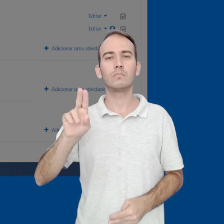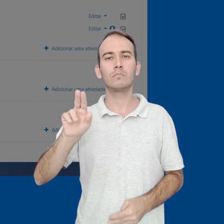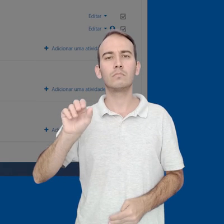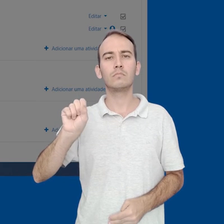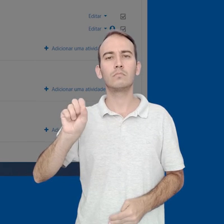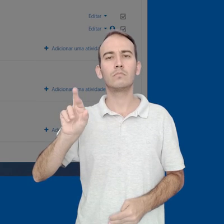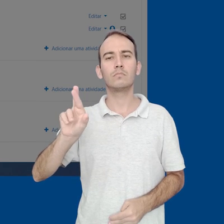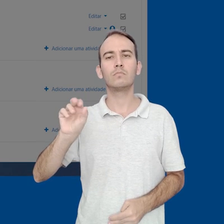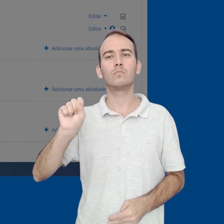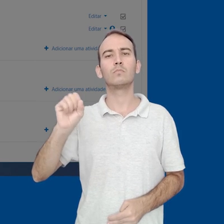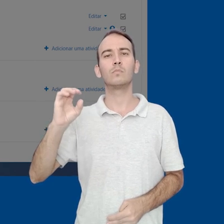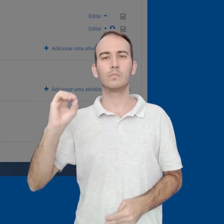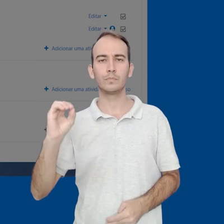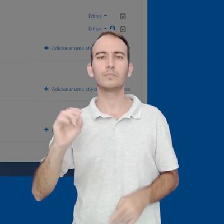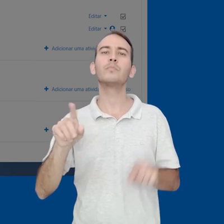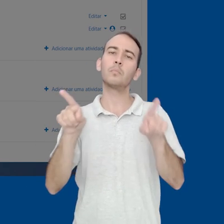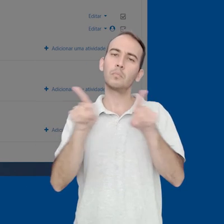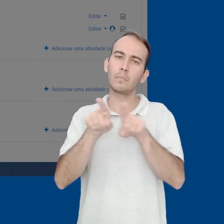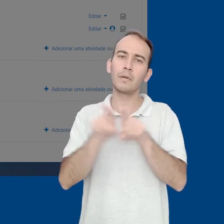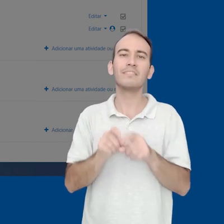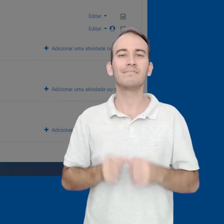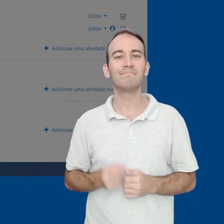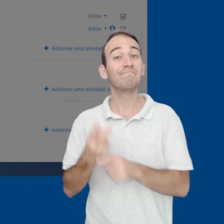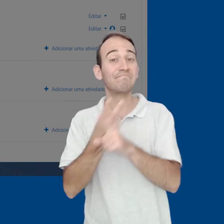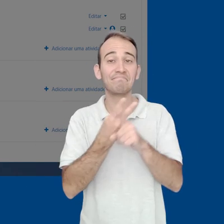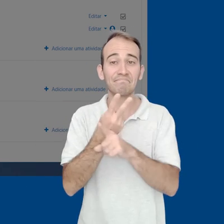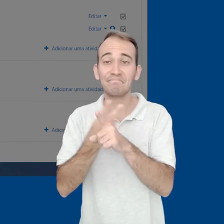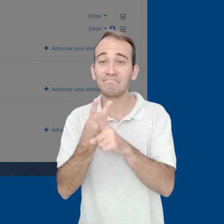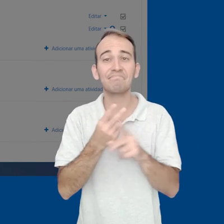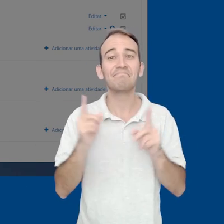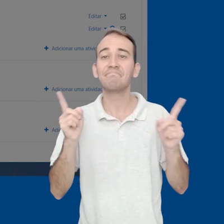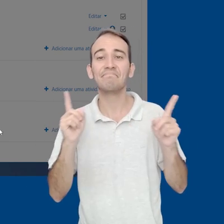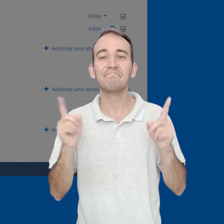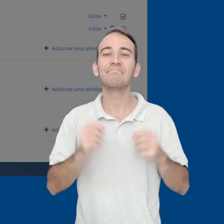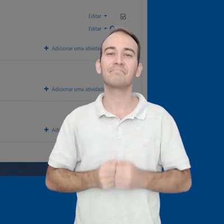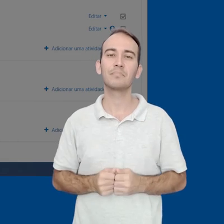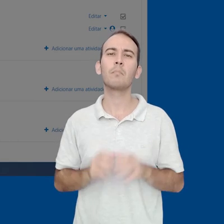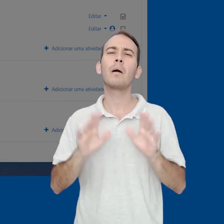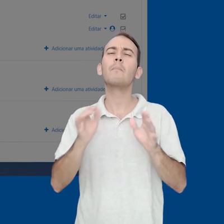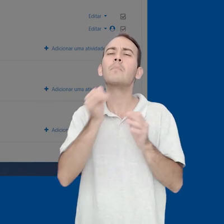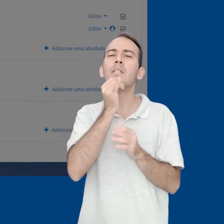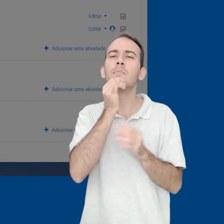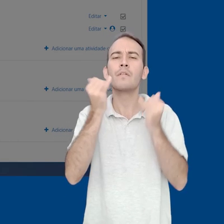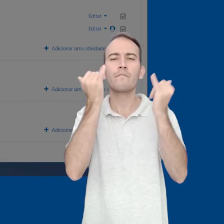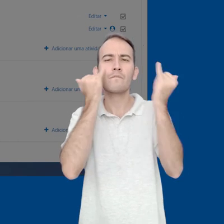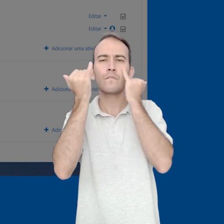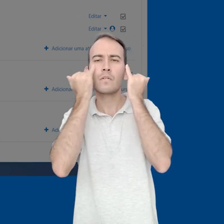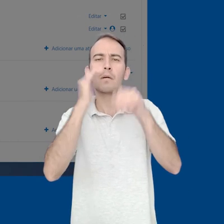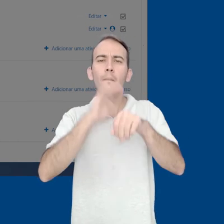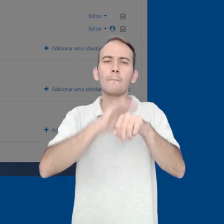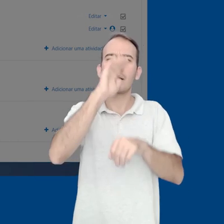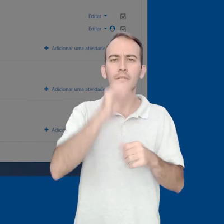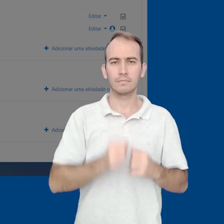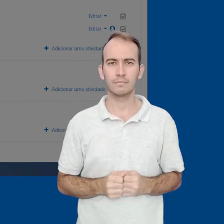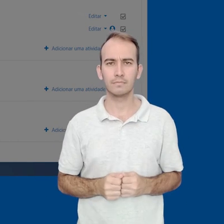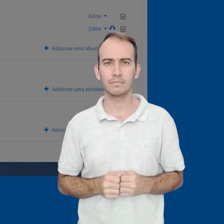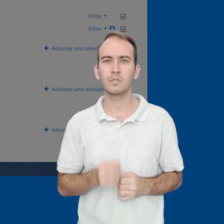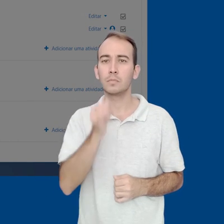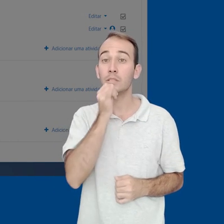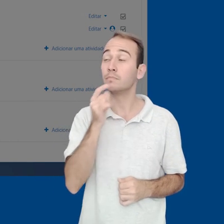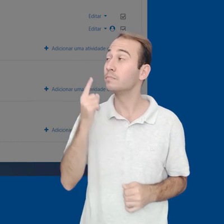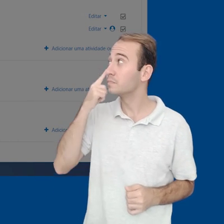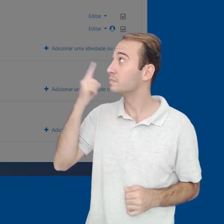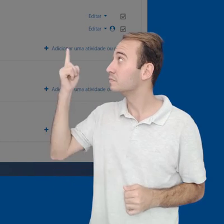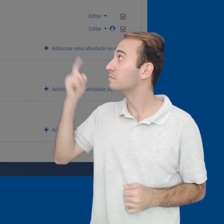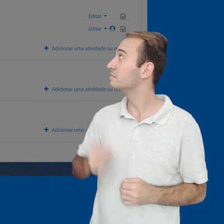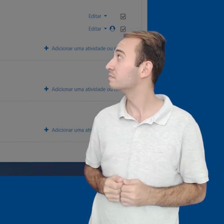Se eu quiser mais informações sobre aquele recurso ou atividade, eu posso clicar sobre o botão I,